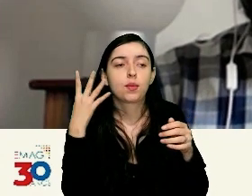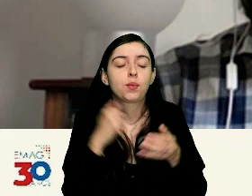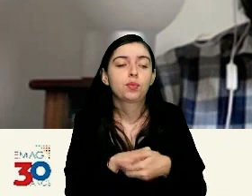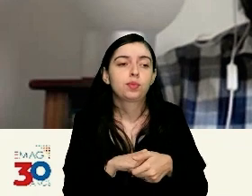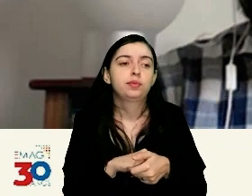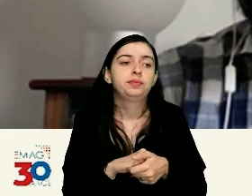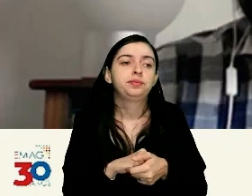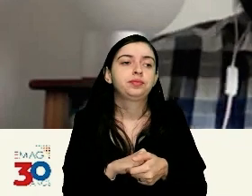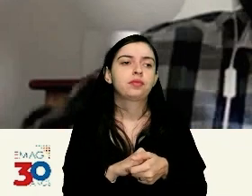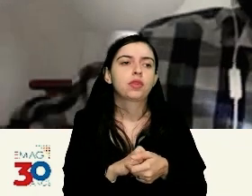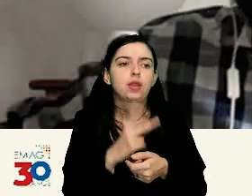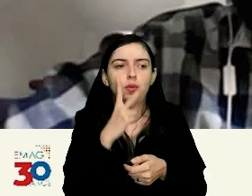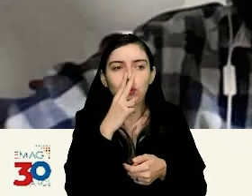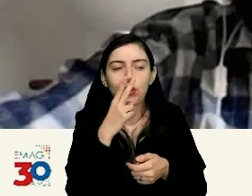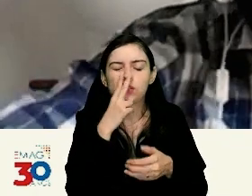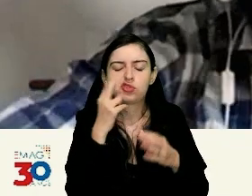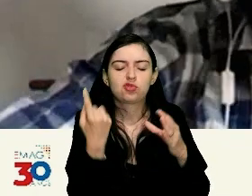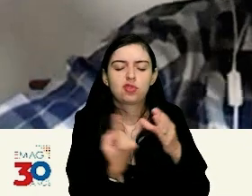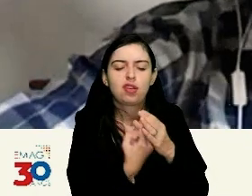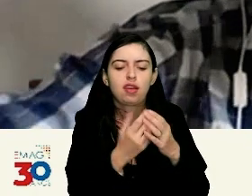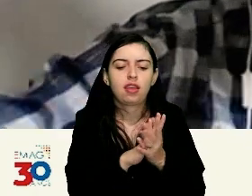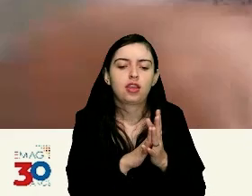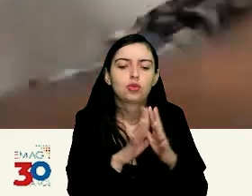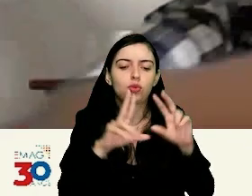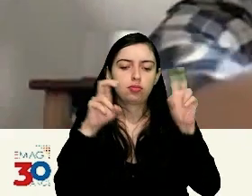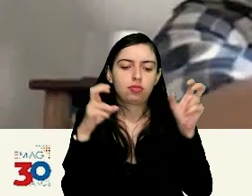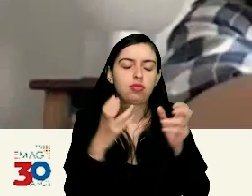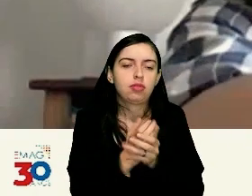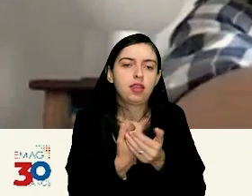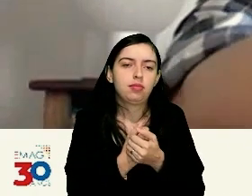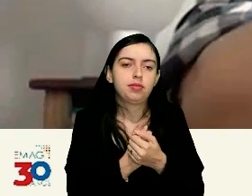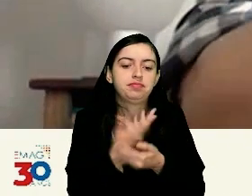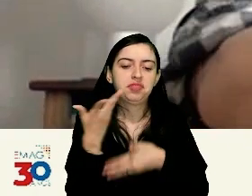estou bem dentro dessa coisa toda.